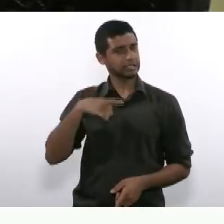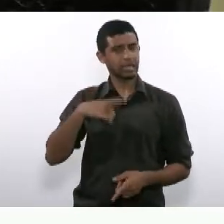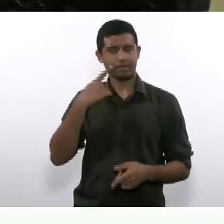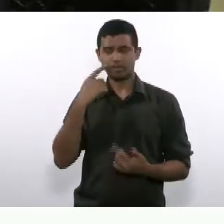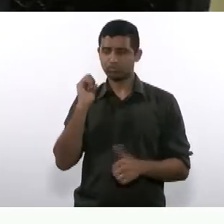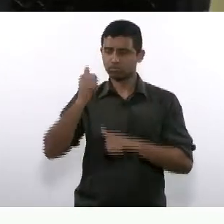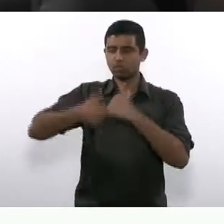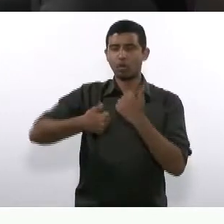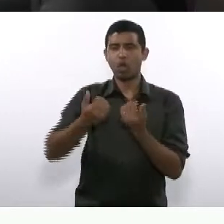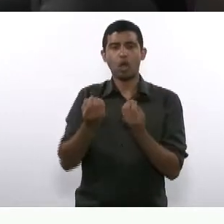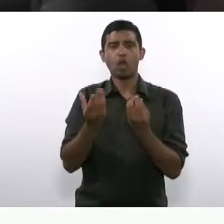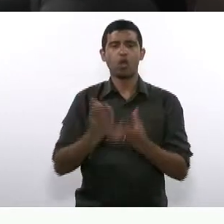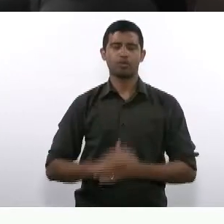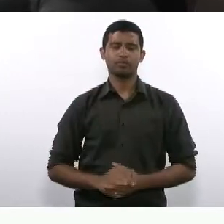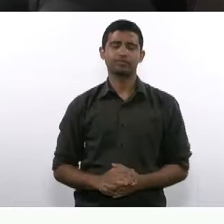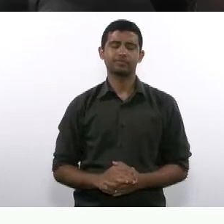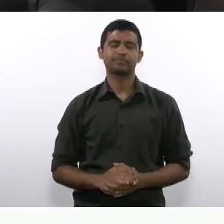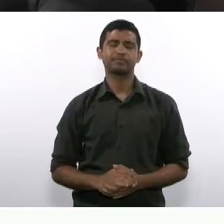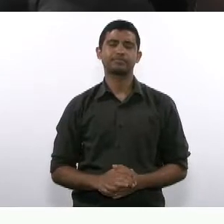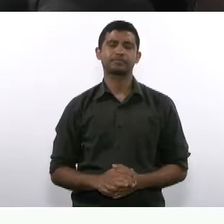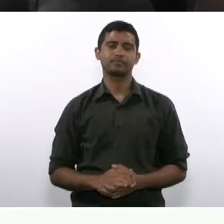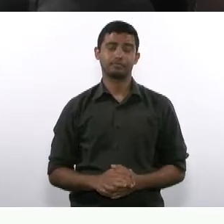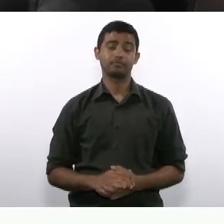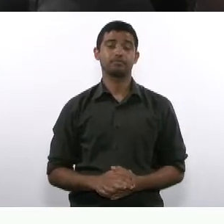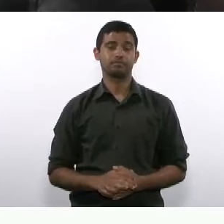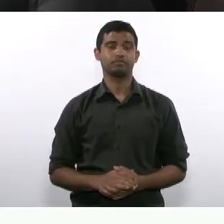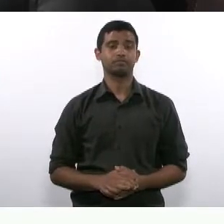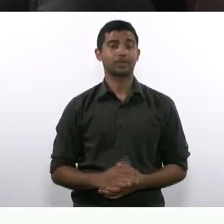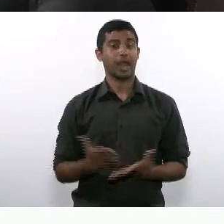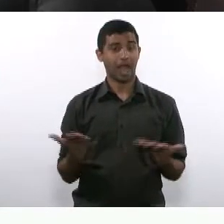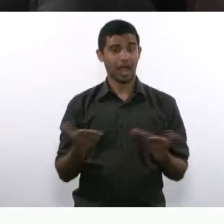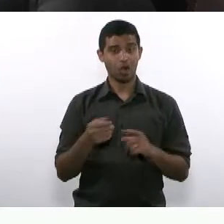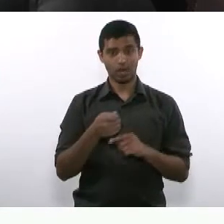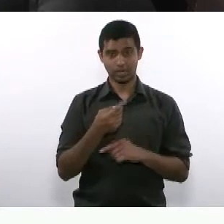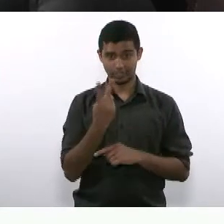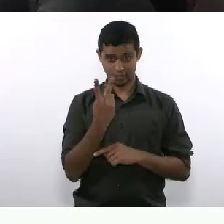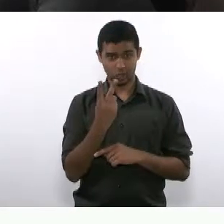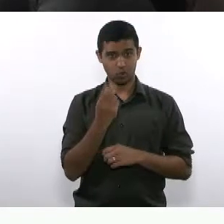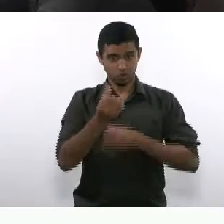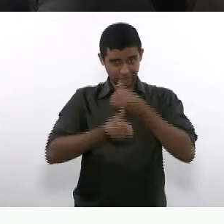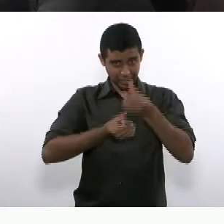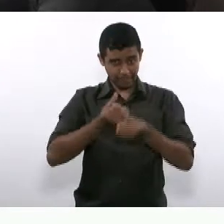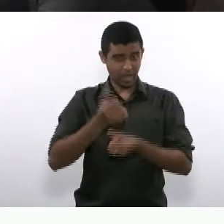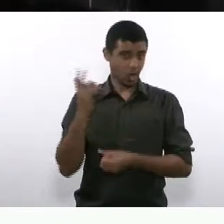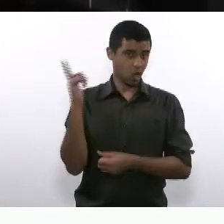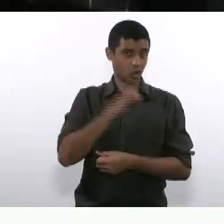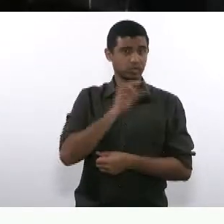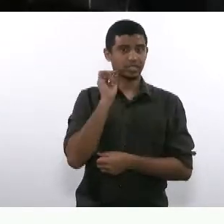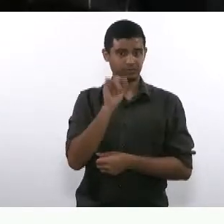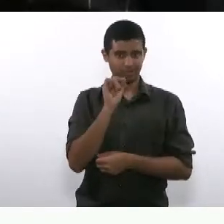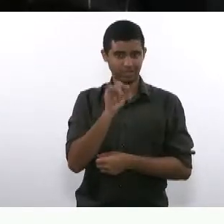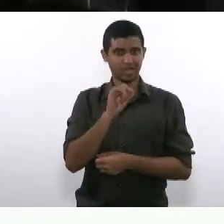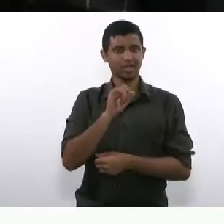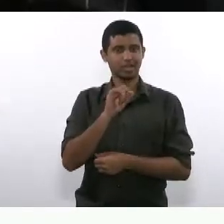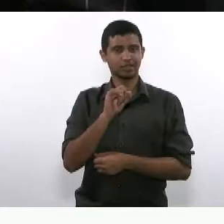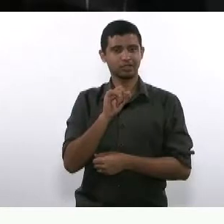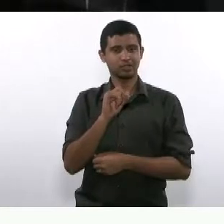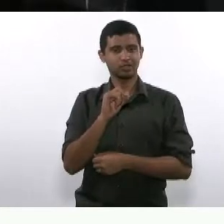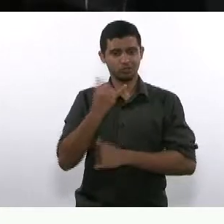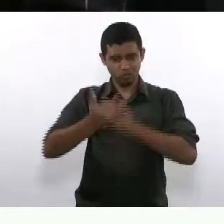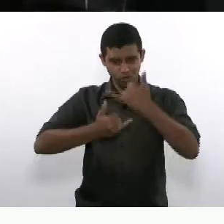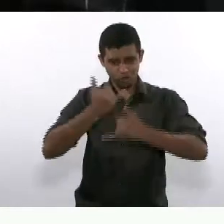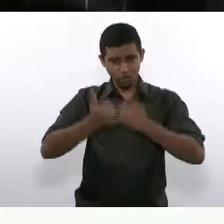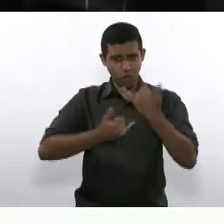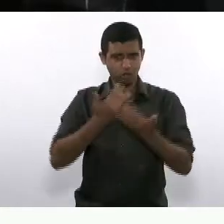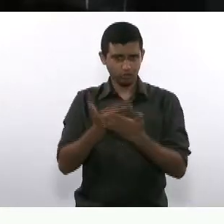esporte? Nós conseguimos, agora no segundo semestre, enquadrar os Jogos Estudantis. Já estamos na reta